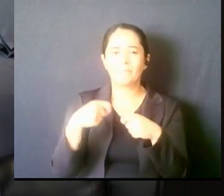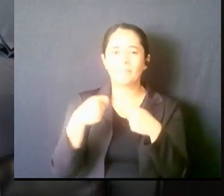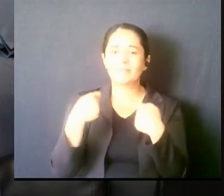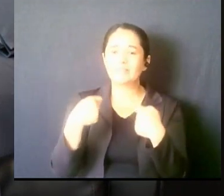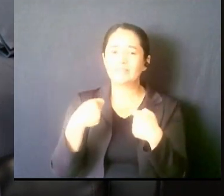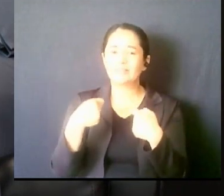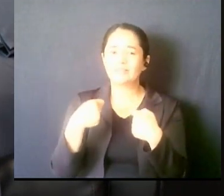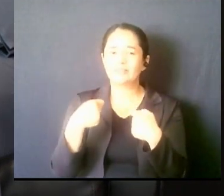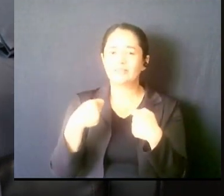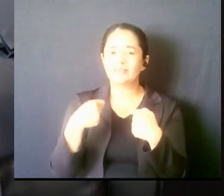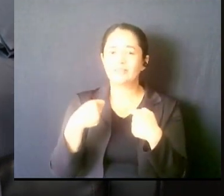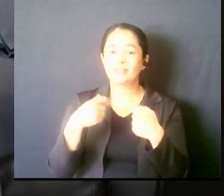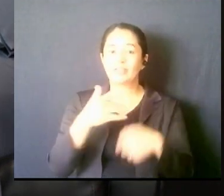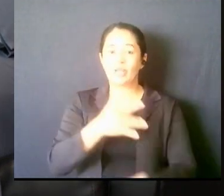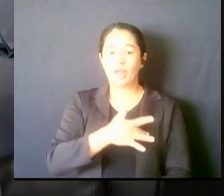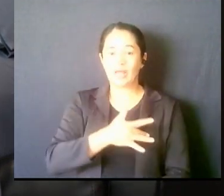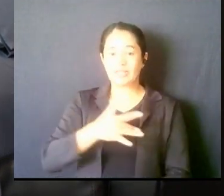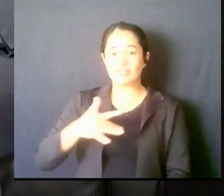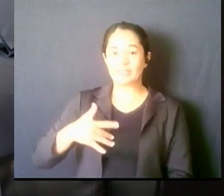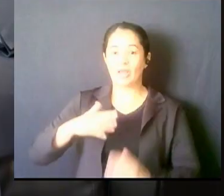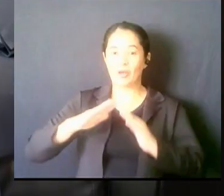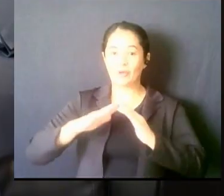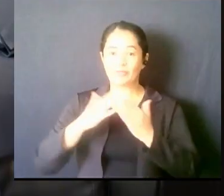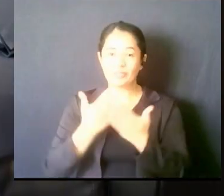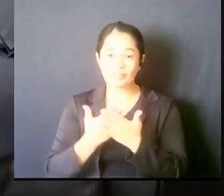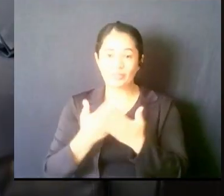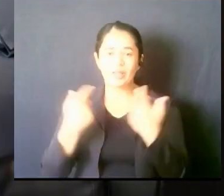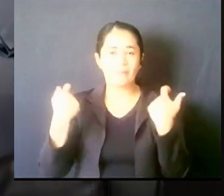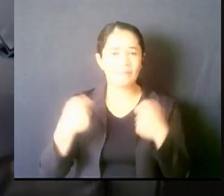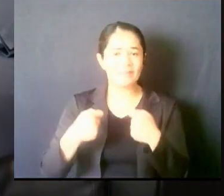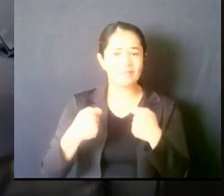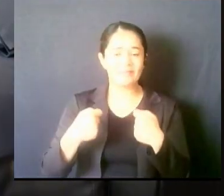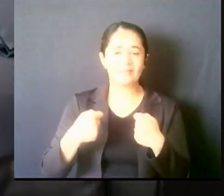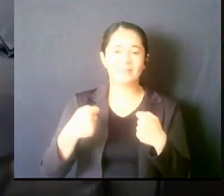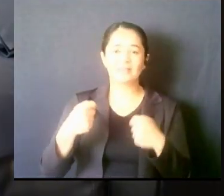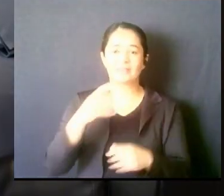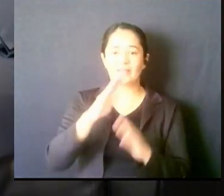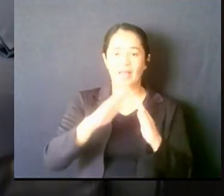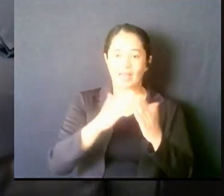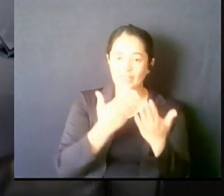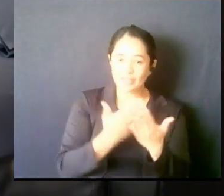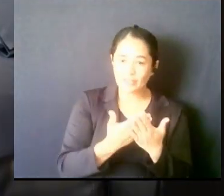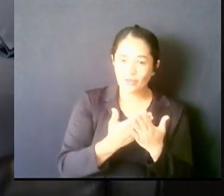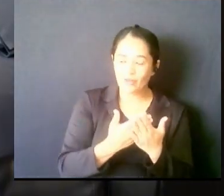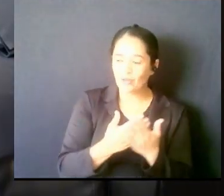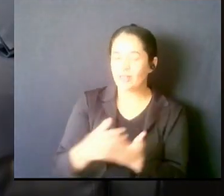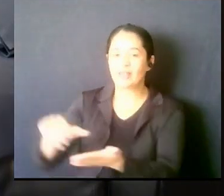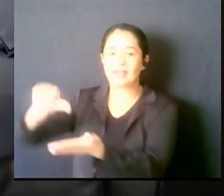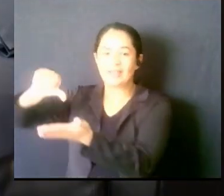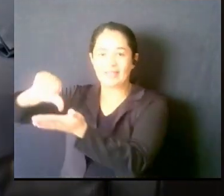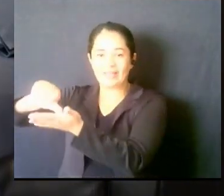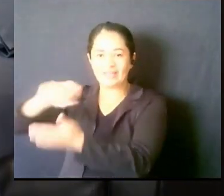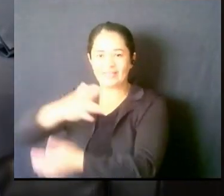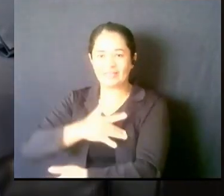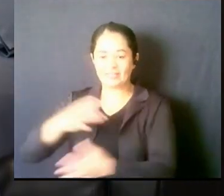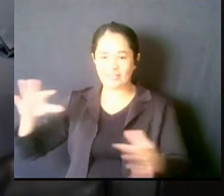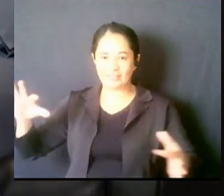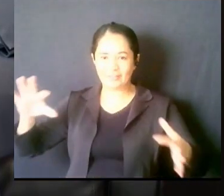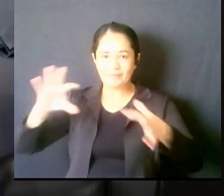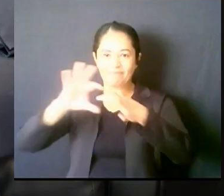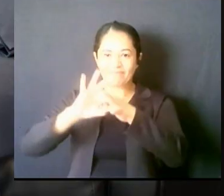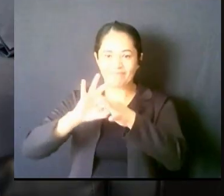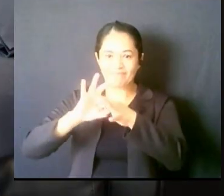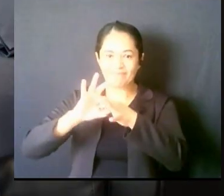saúde escolar, porque ele aproxima a escola da unidade básica de saúde e a gente pode